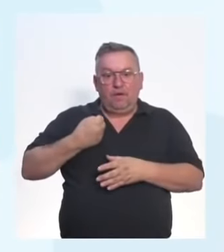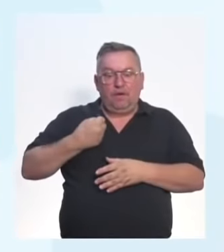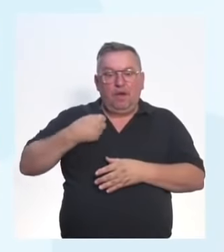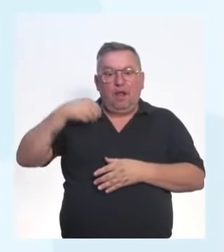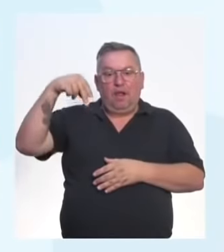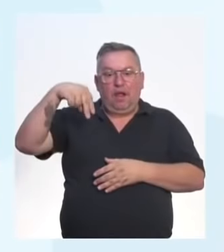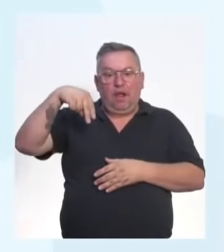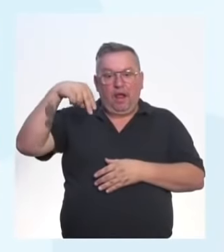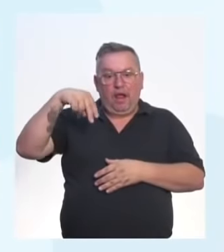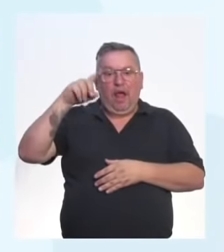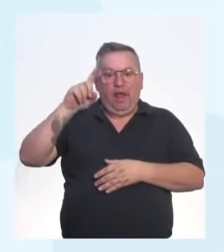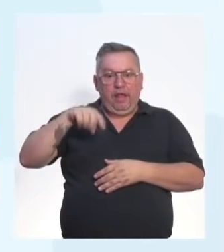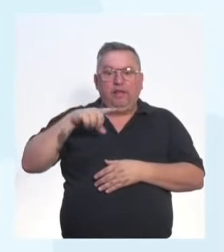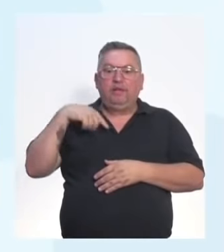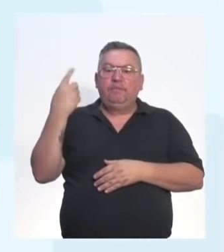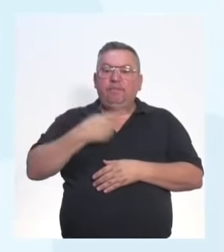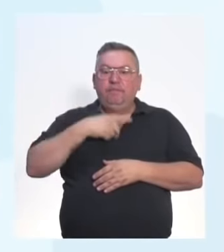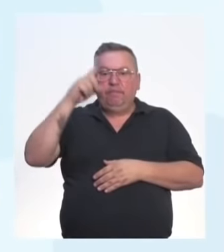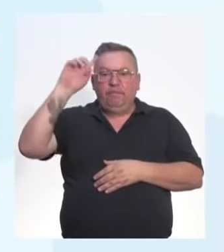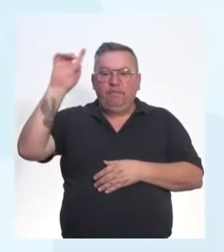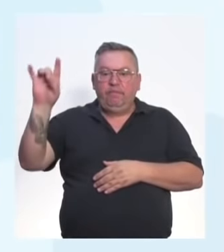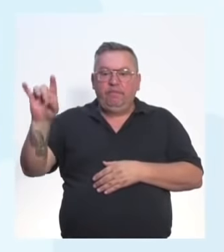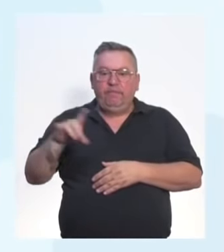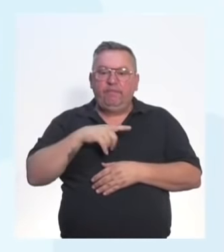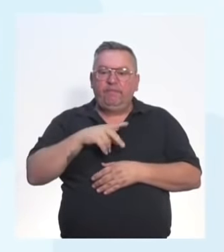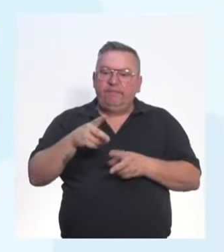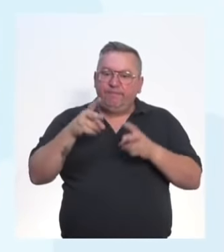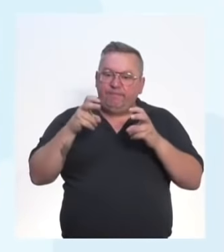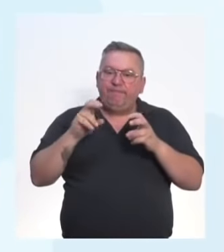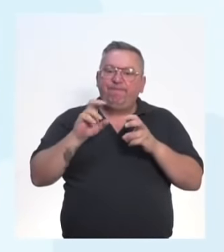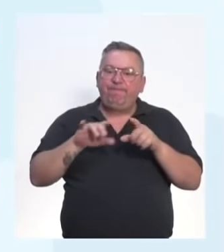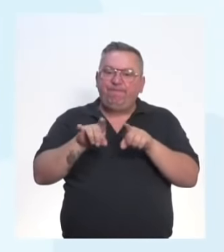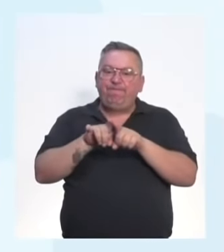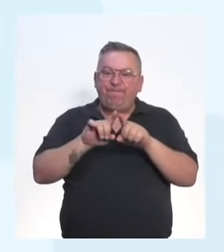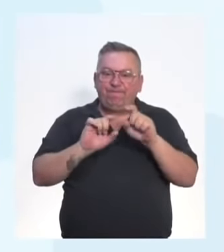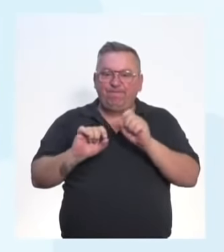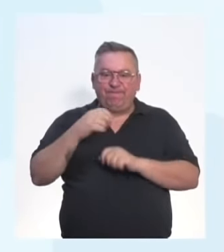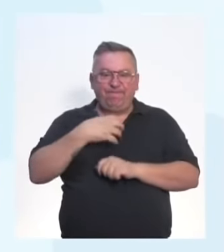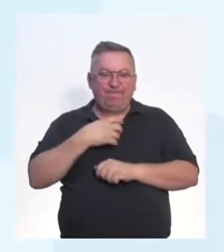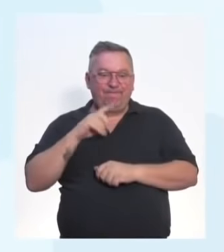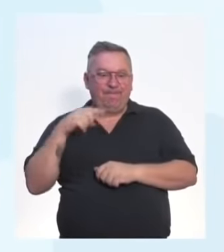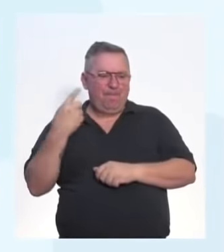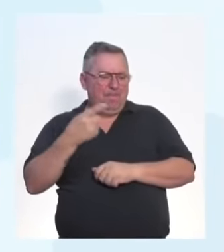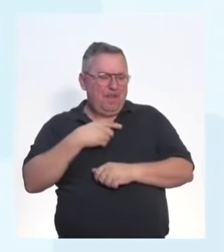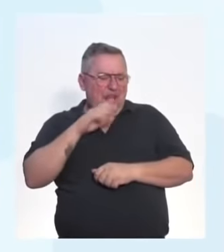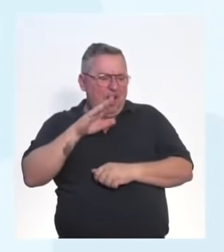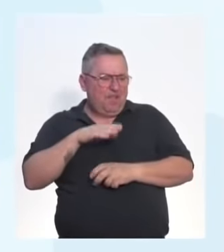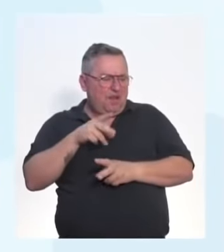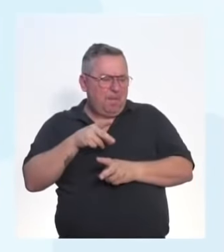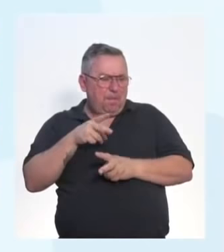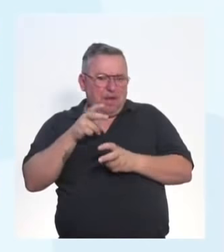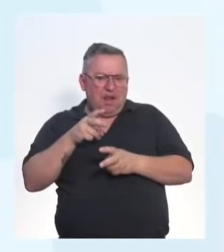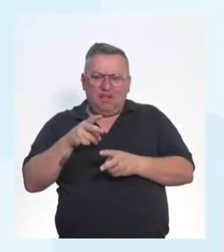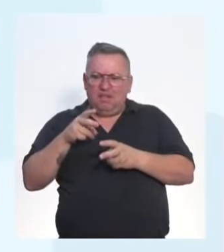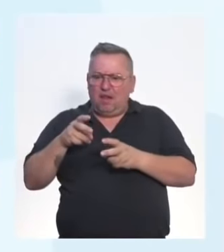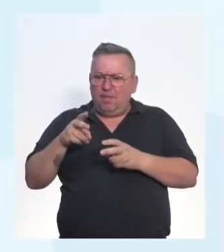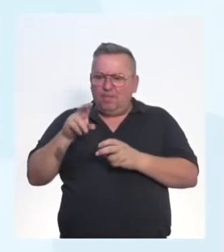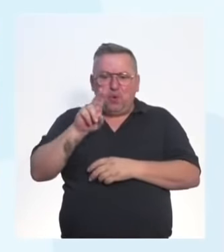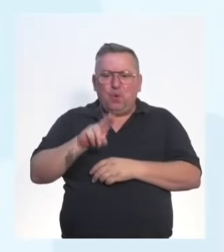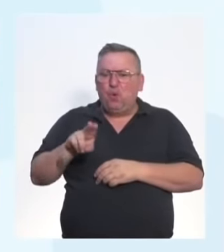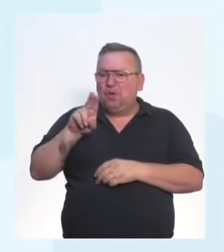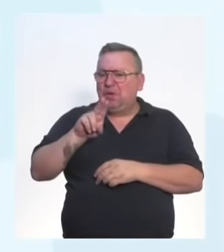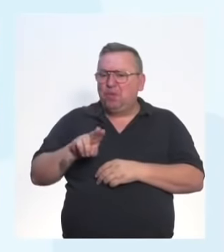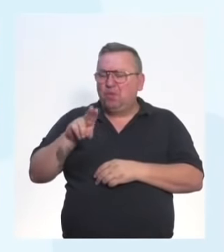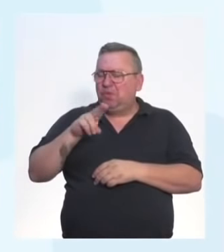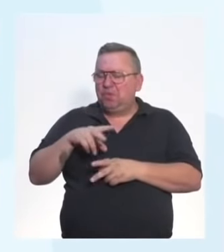naturais, ele faz parte da nossa rotina, você já deve ter percebido isso, né, de uma maneira que a gente nem se dá conta, de uma maneira que a gente